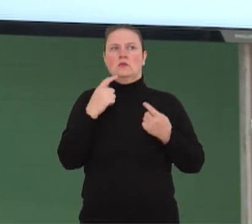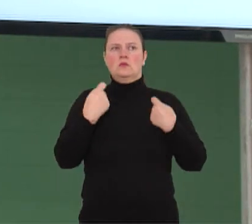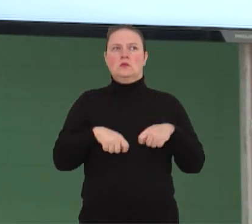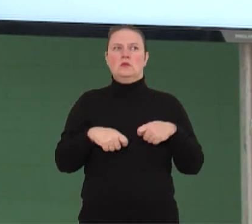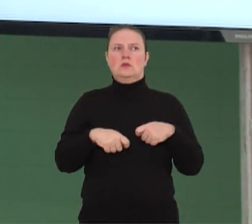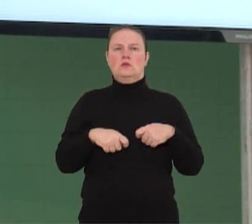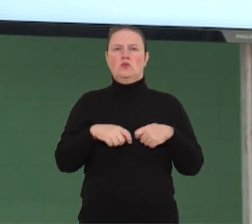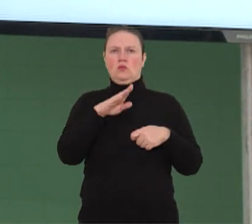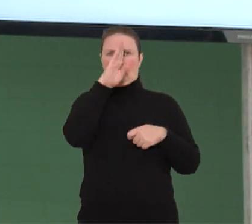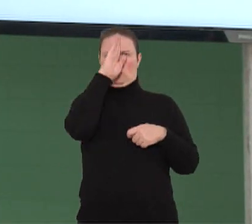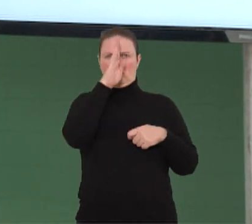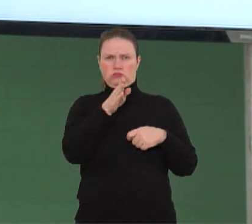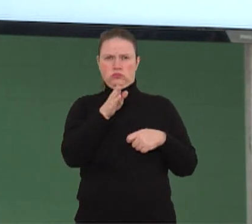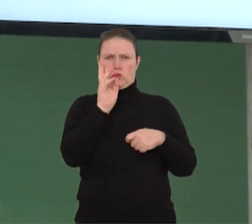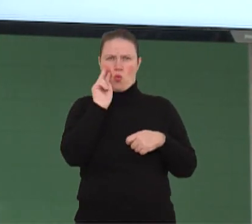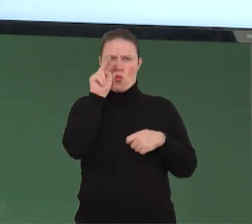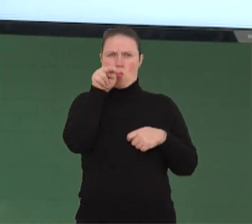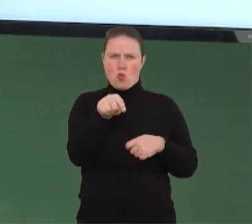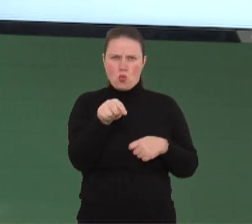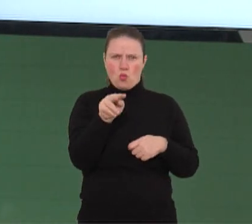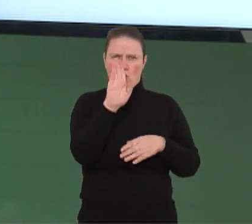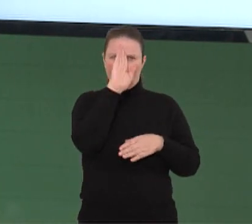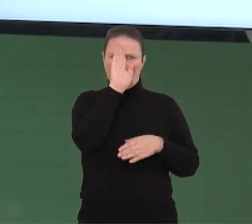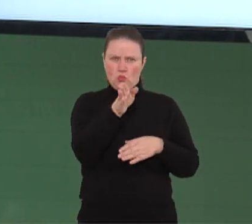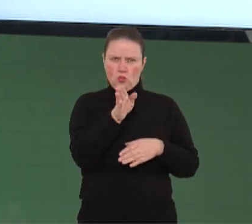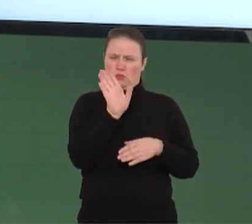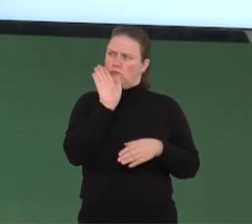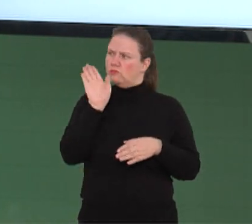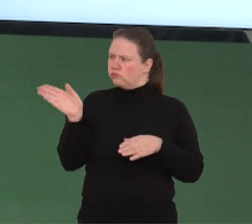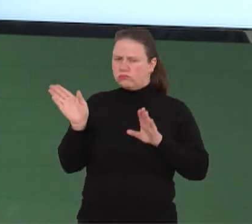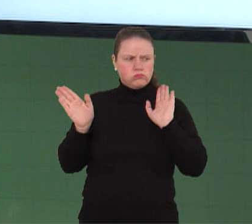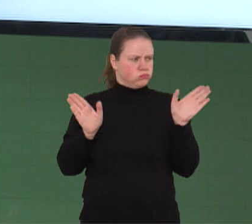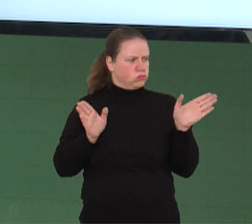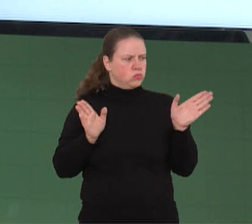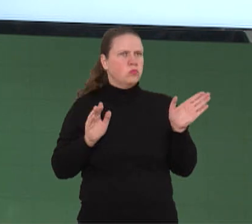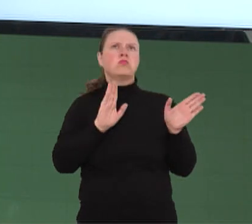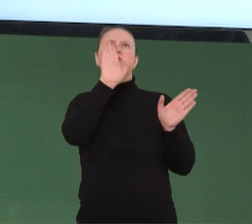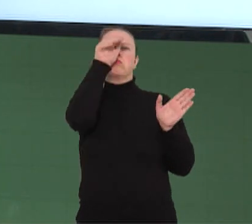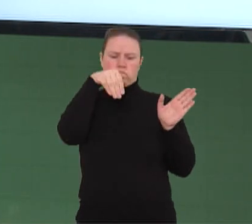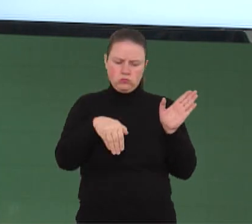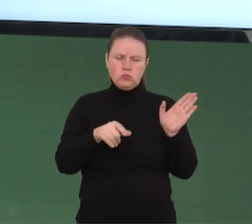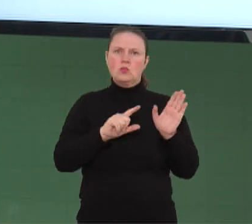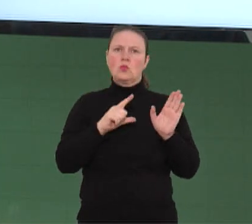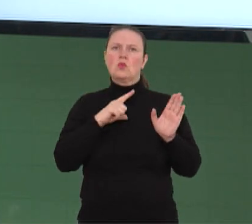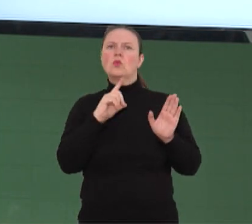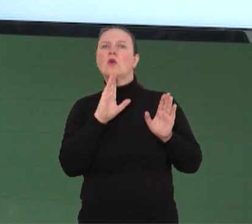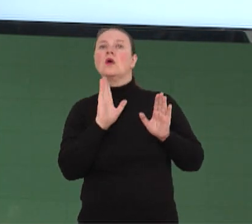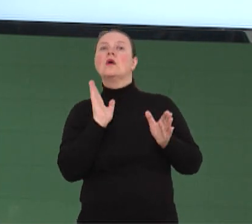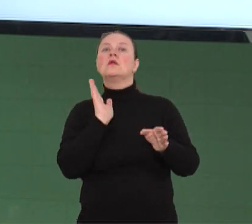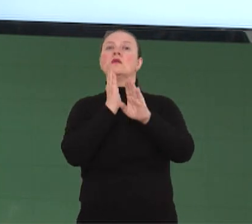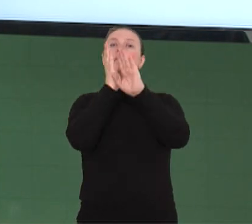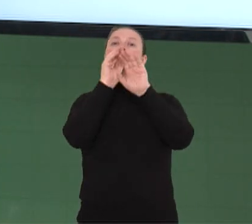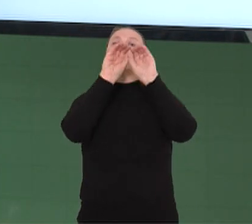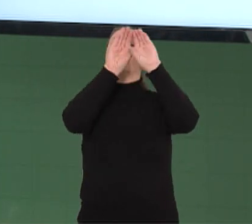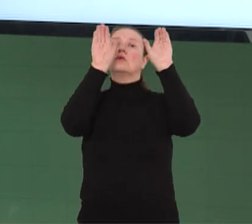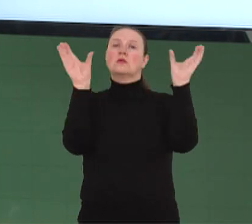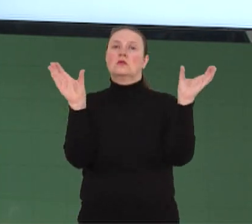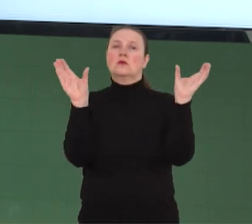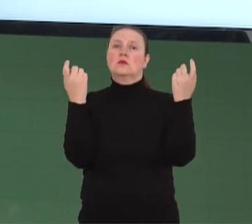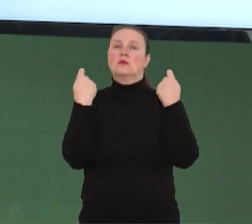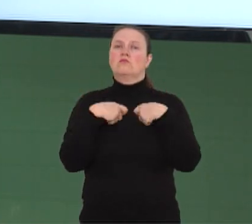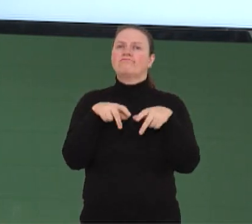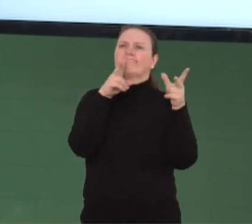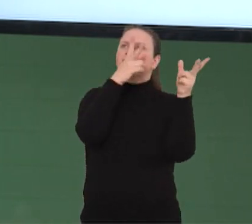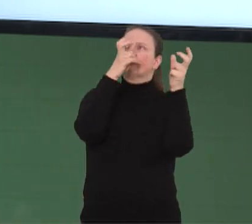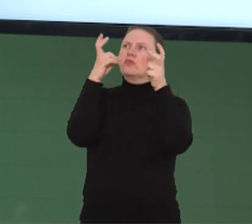esses monumentos e olhar em determinada direção para indicar o ponto cardeal para eles, através do céu. Então eles tinham que olhar do